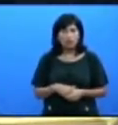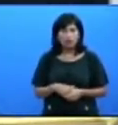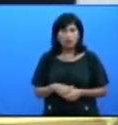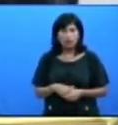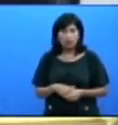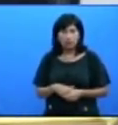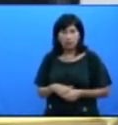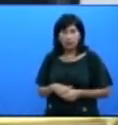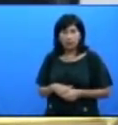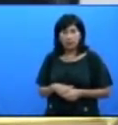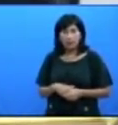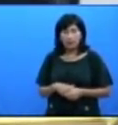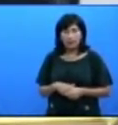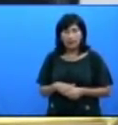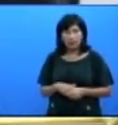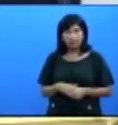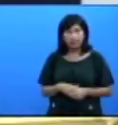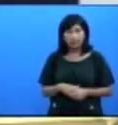Quando